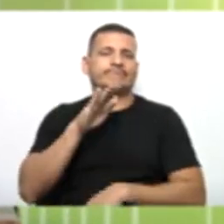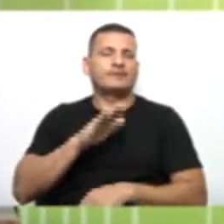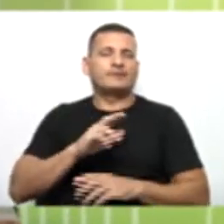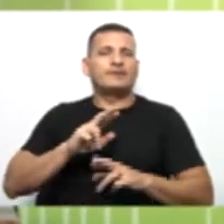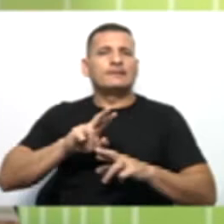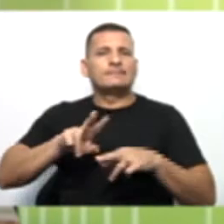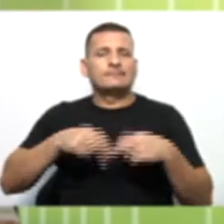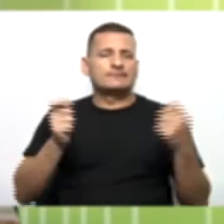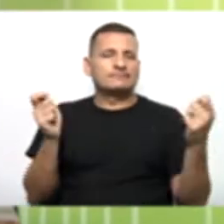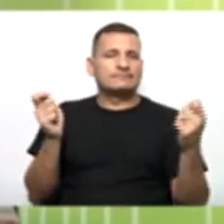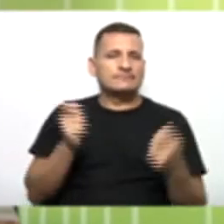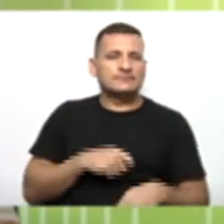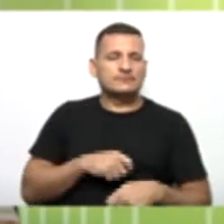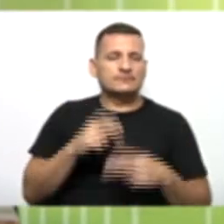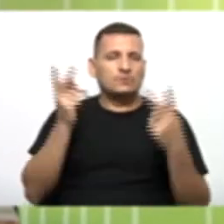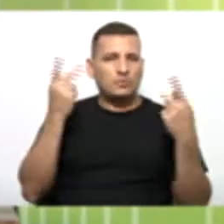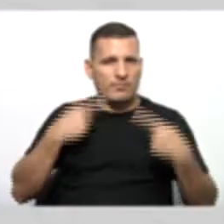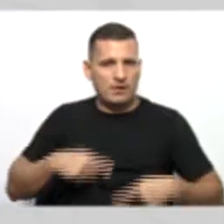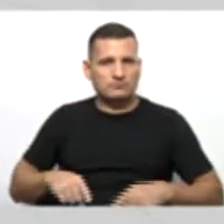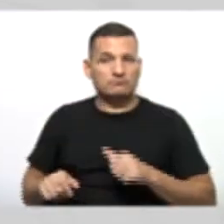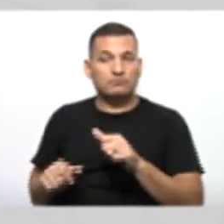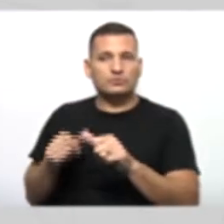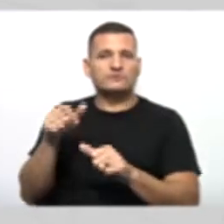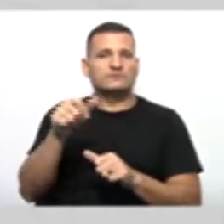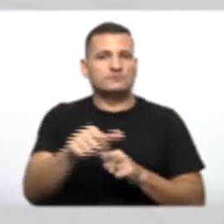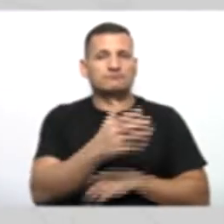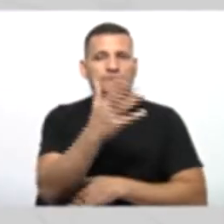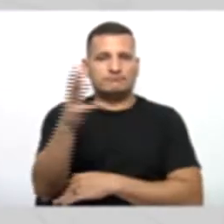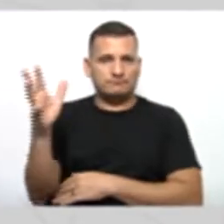homem de modificar o meio ambiente.